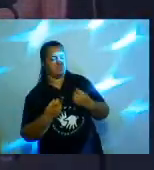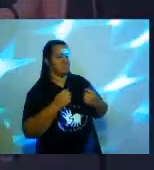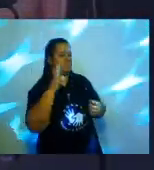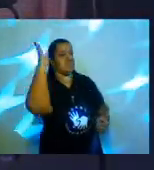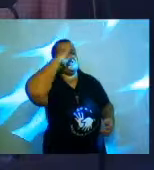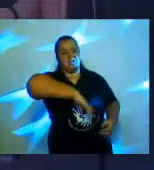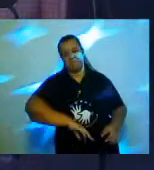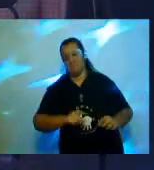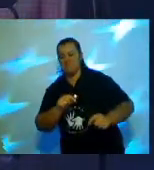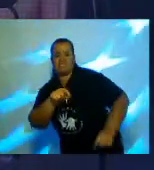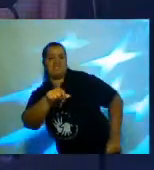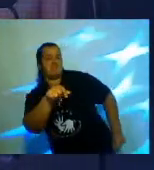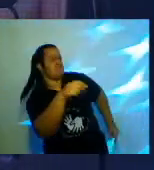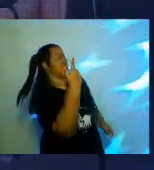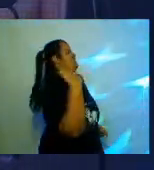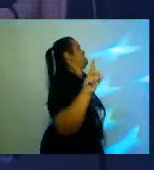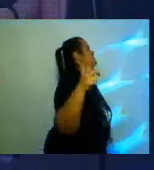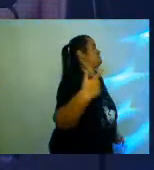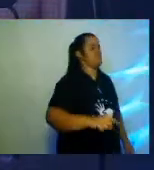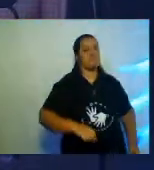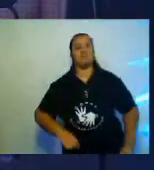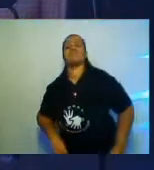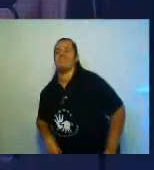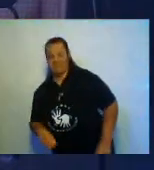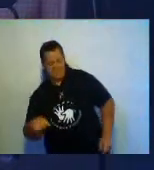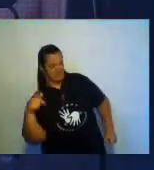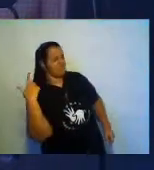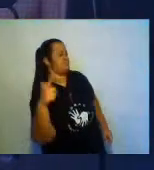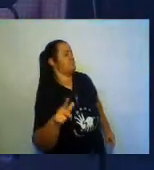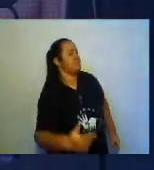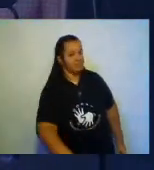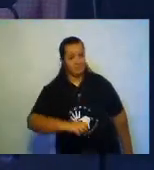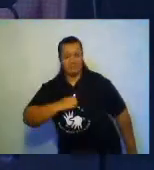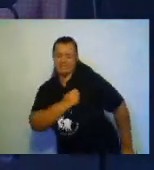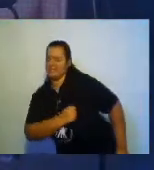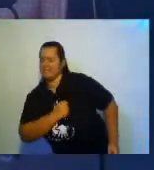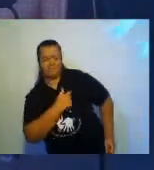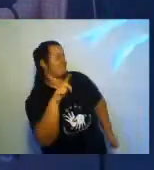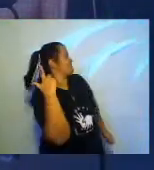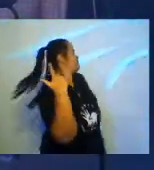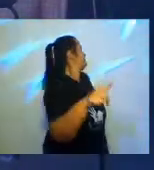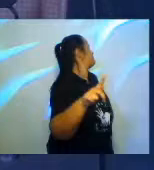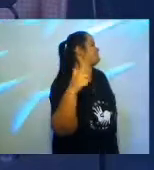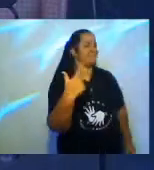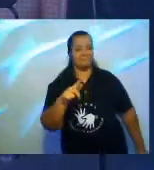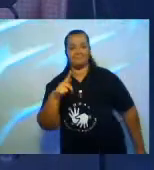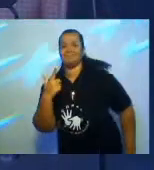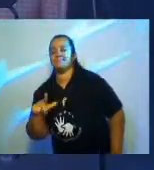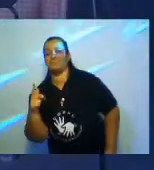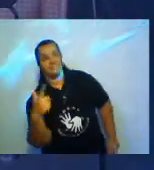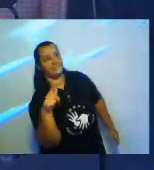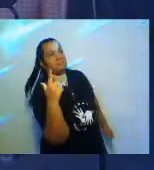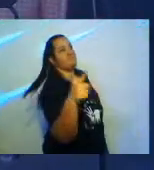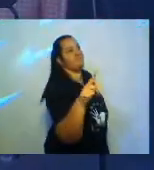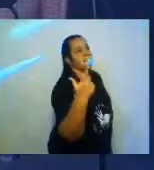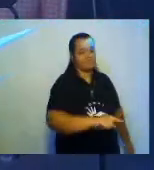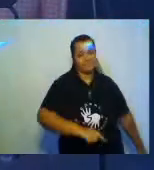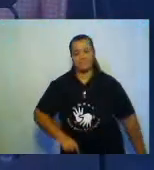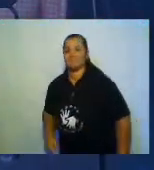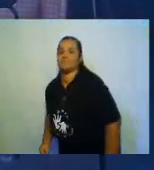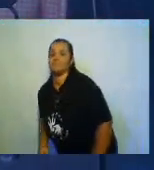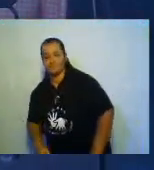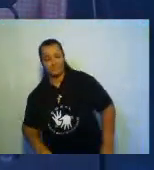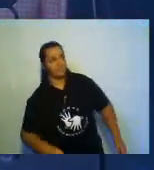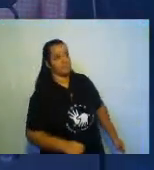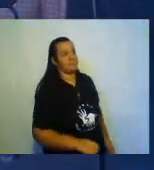eu esfriei, que eu tô mal, que eu tô sem sal. Realmente eu tô sem saudade